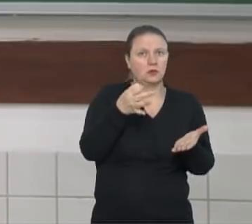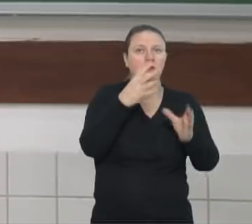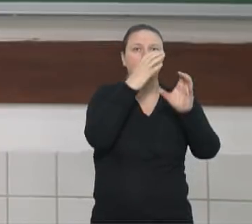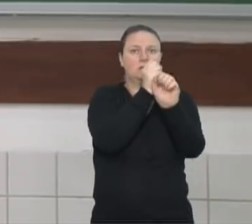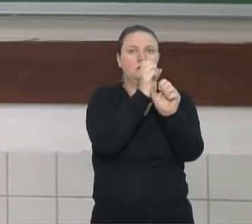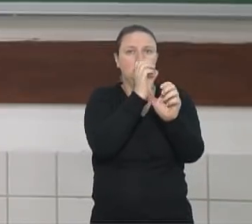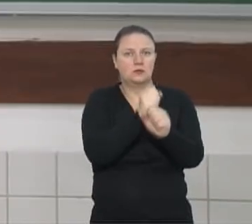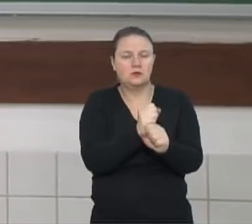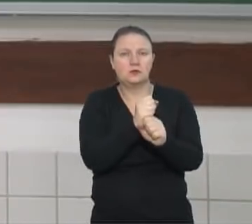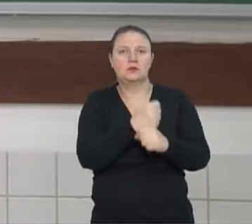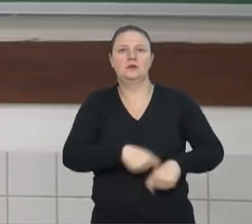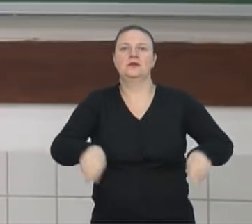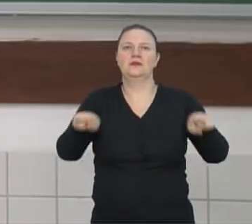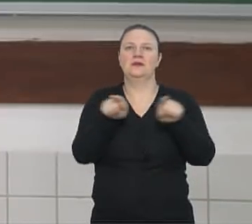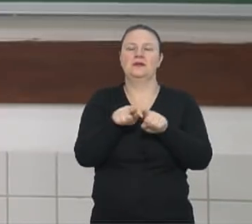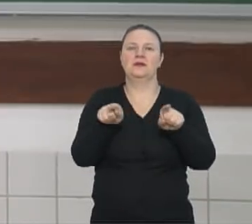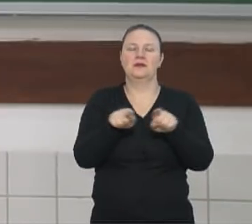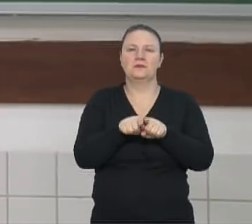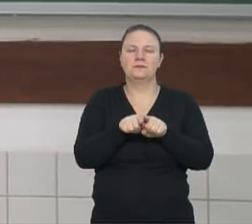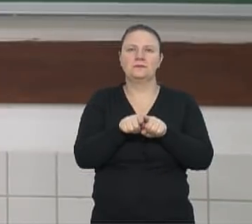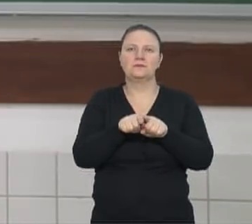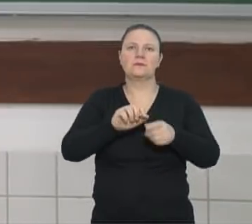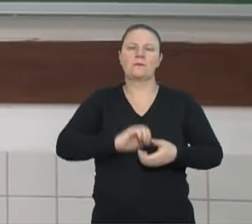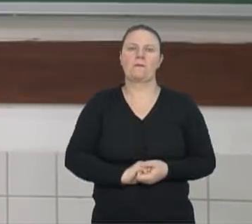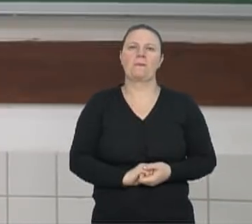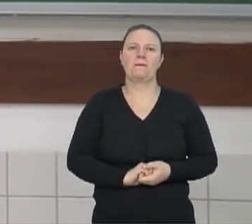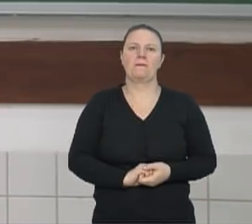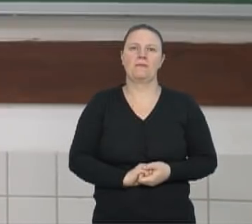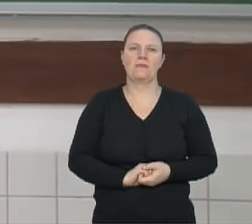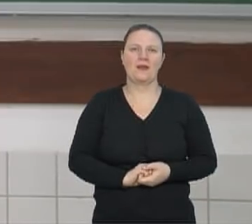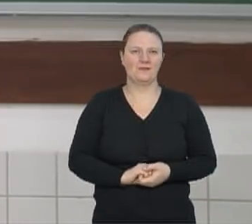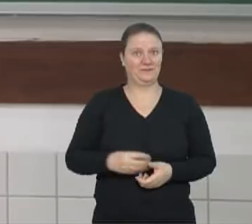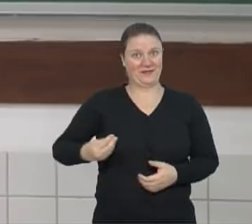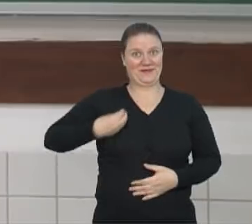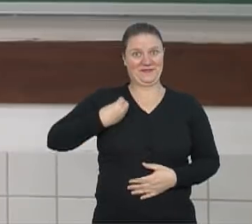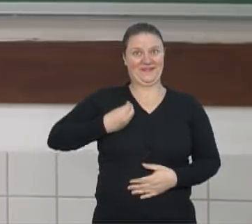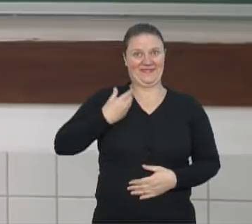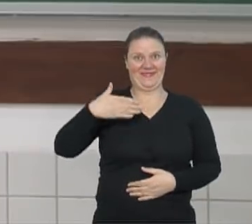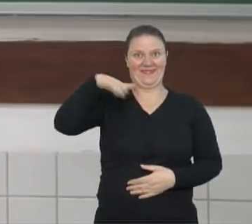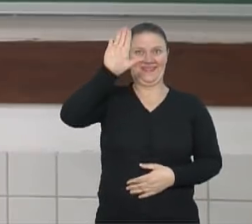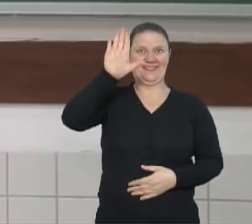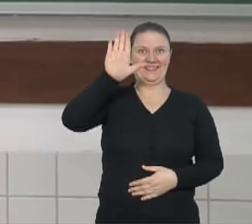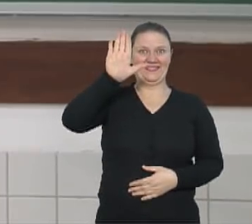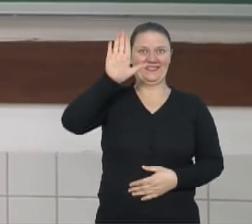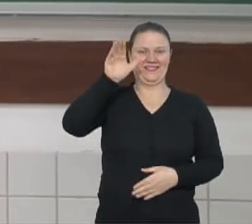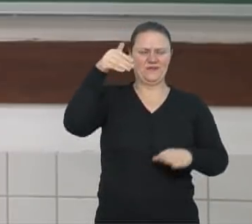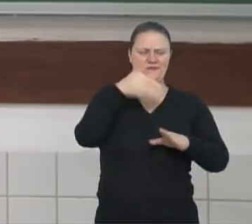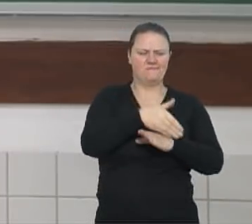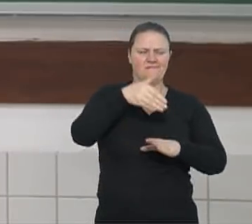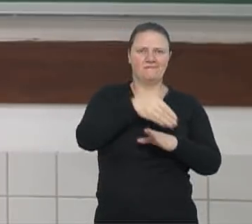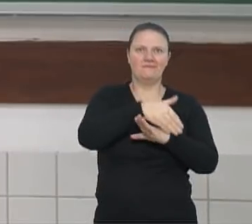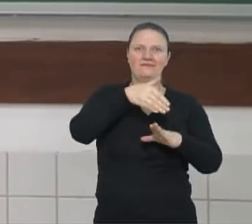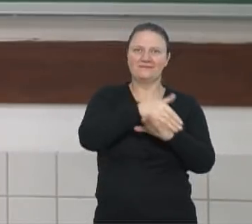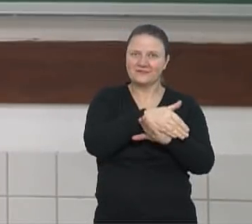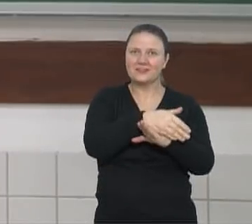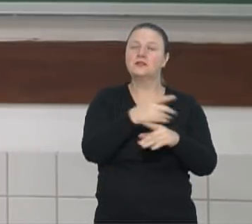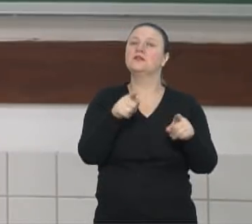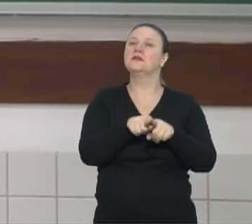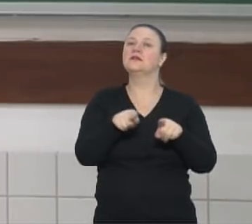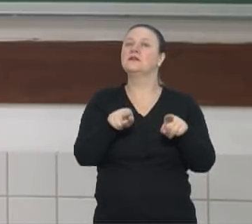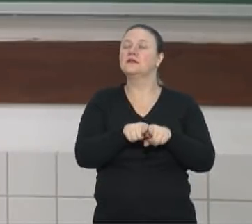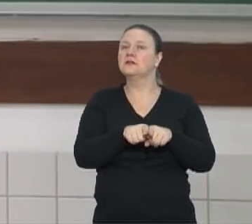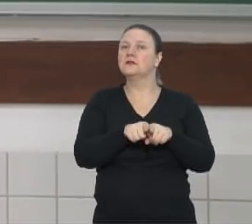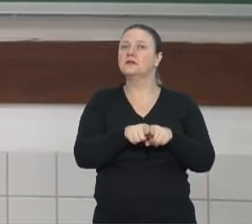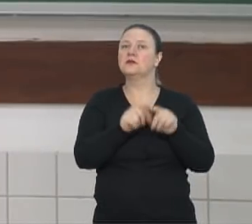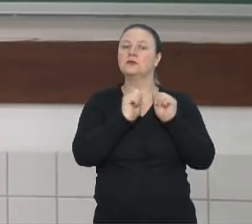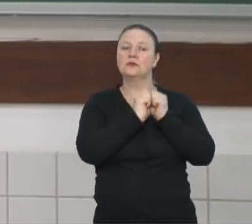vocês e lá que vocês estavam presentes, não é verdade? Que vocês estão ali verificando,